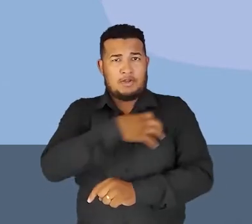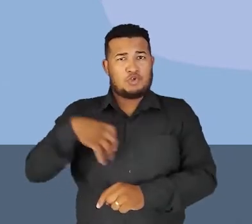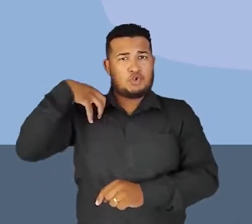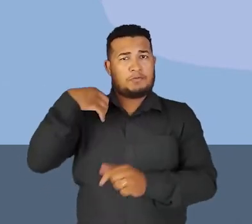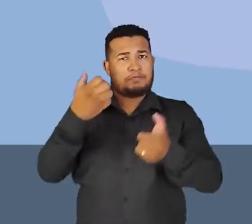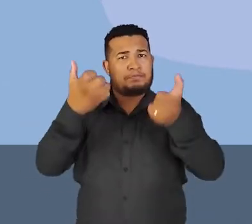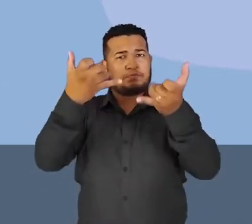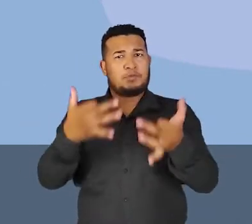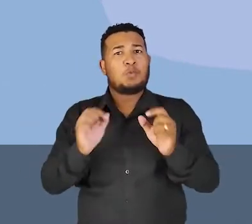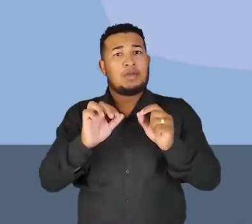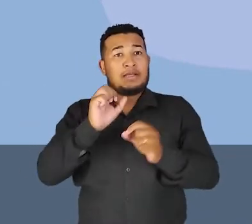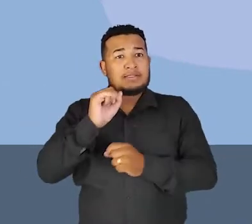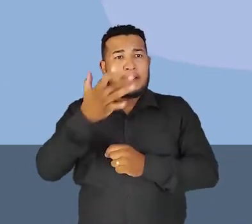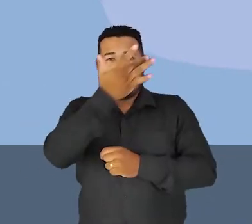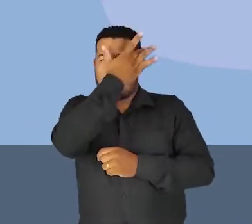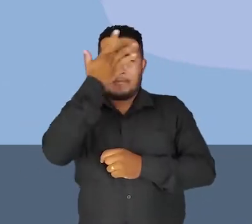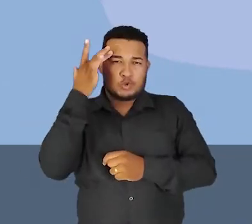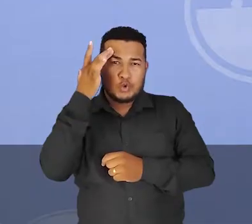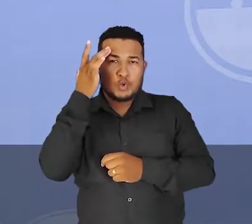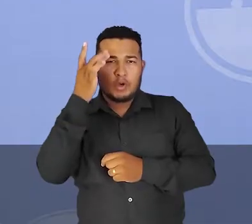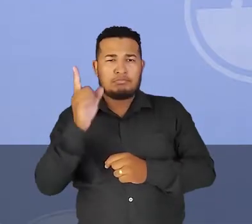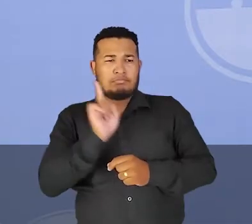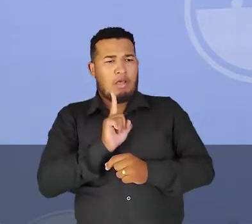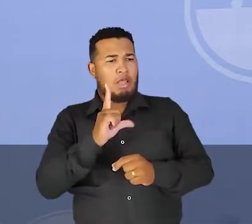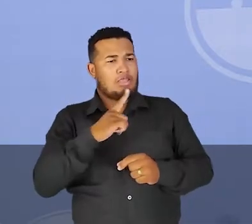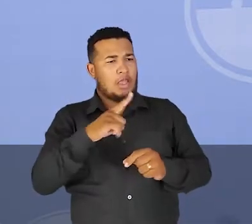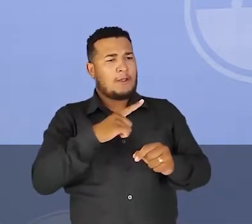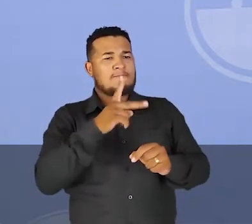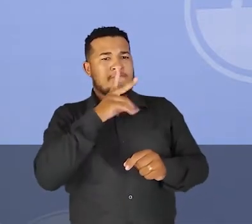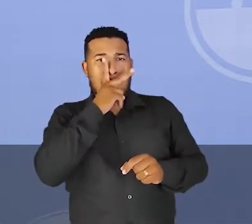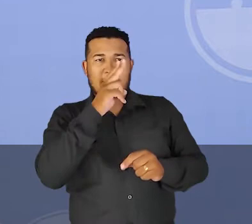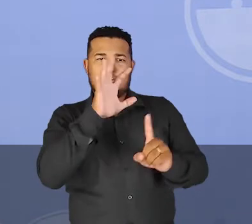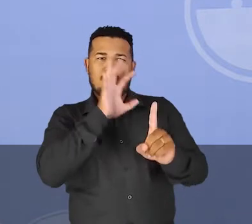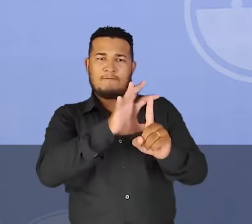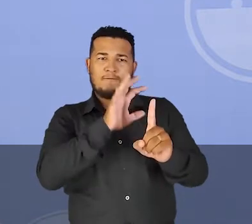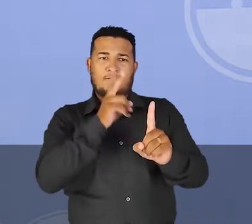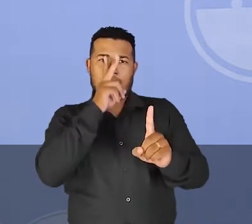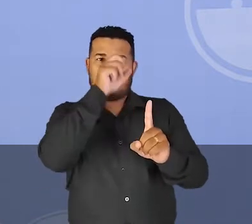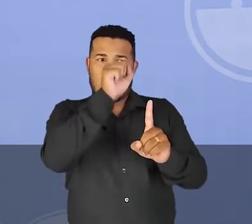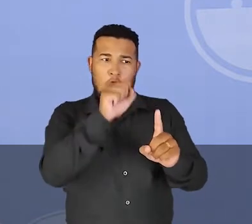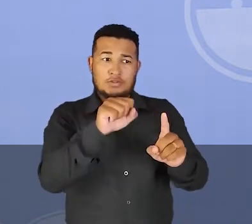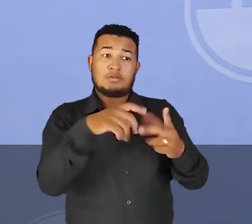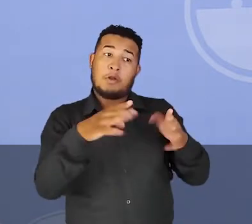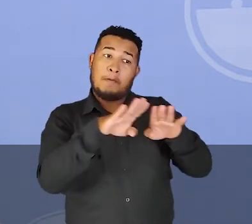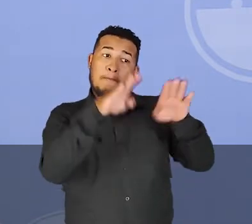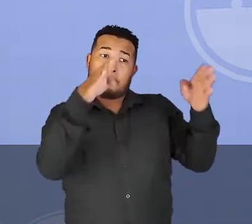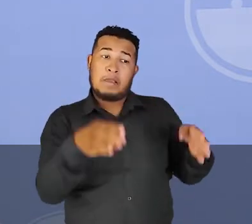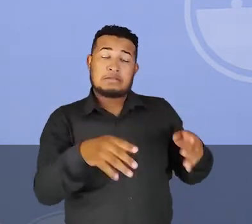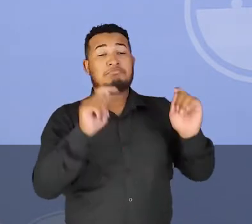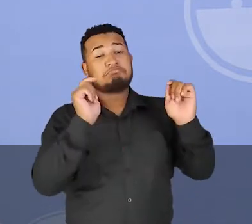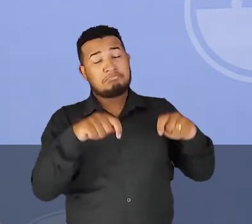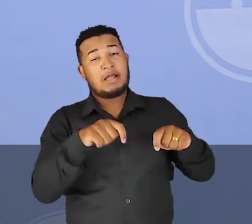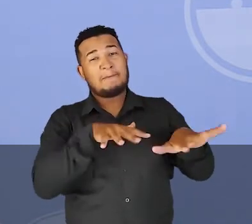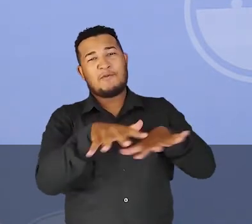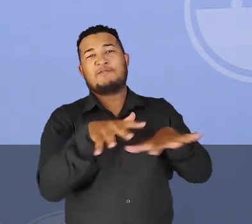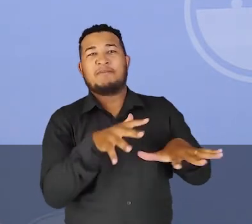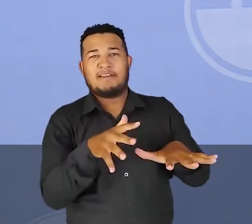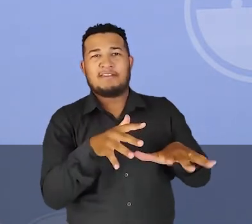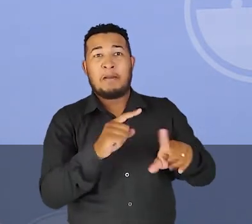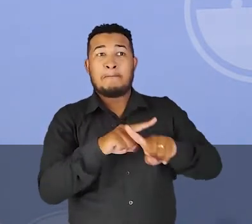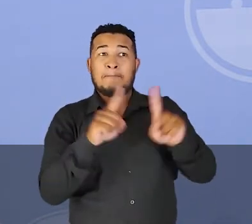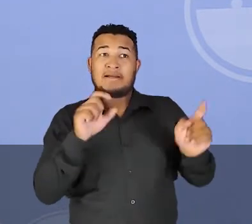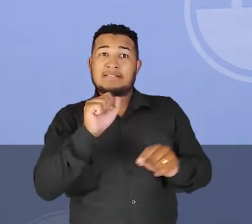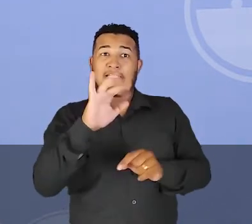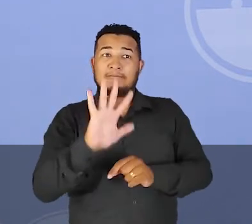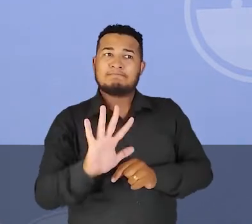enquanto esta pessoa, esse agente estivesse atuando, essa mesa teria motivos para andar. Mas quando o